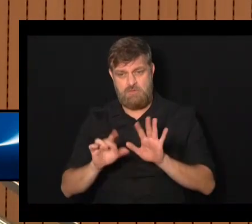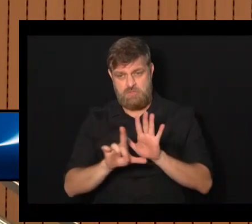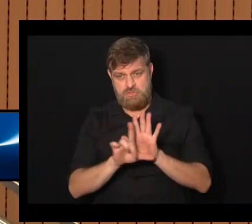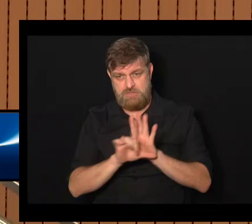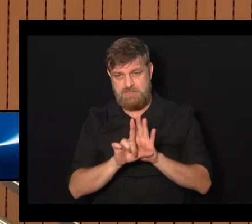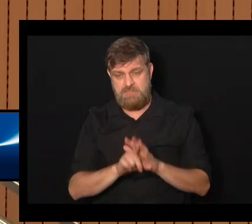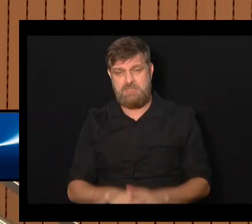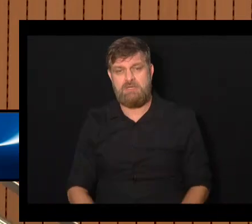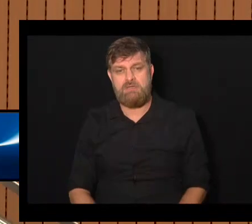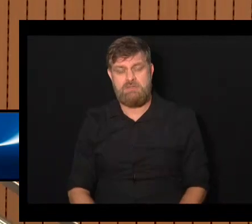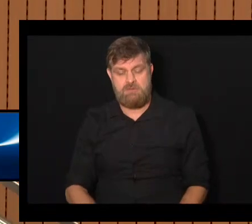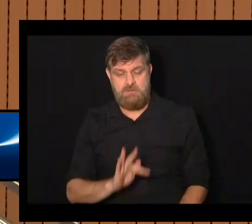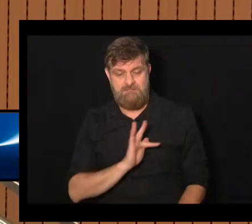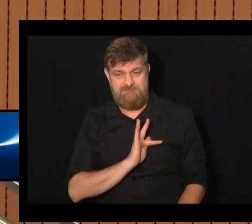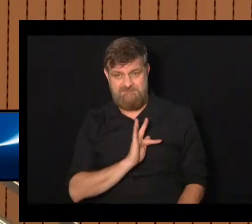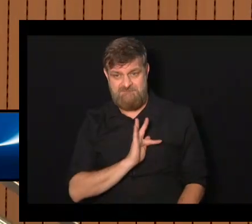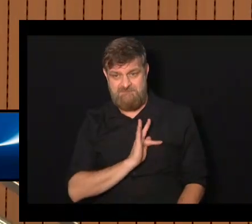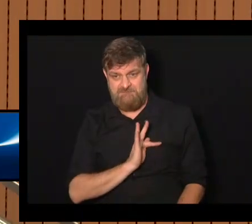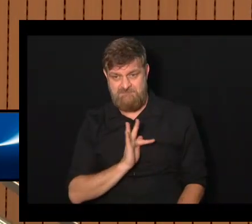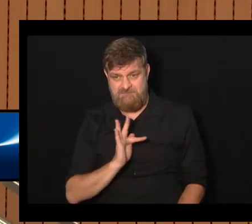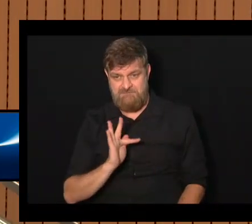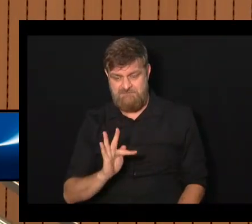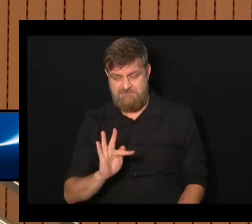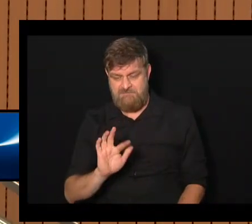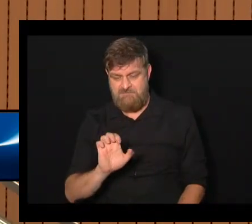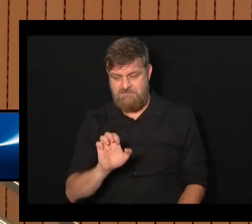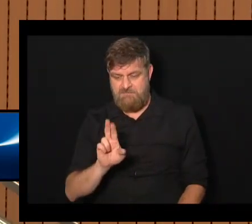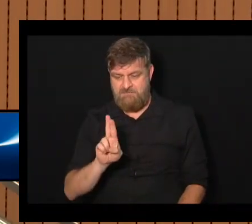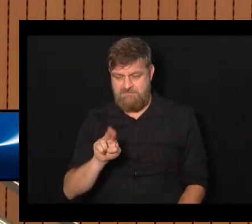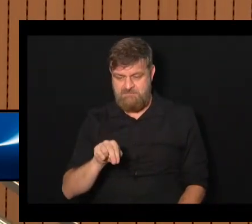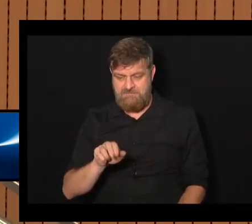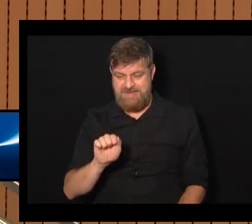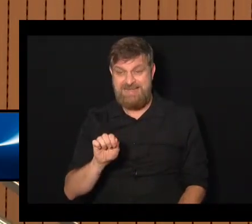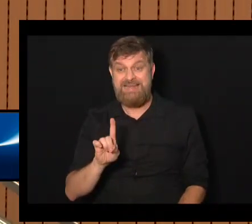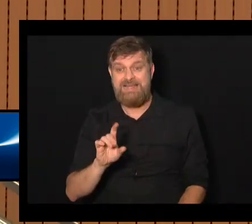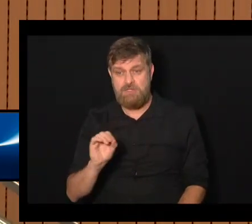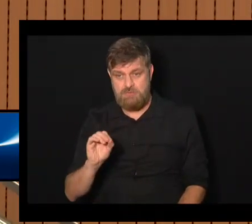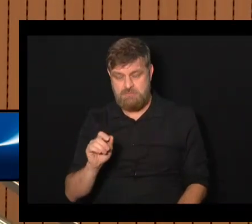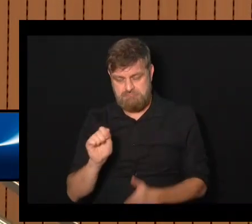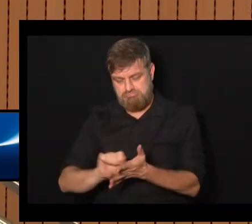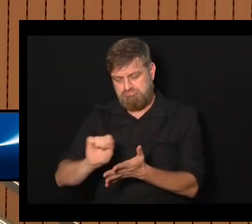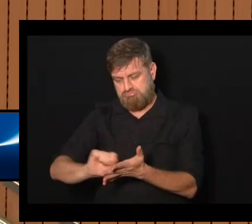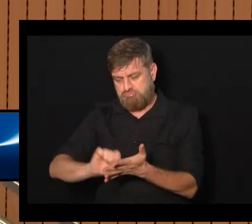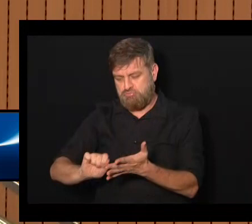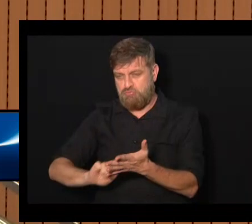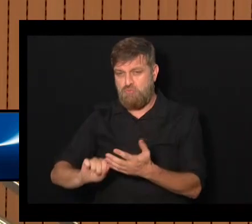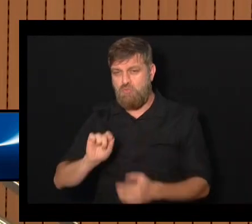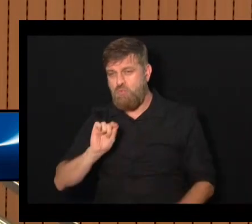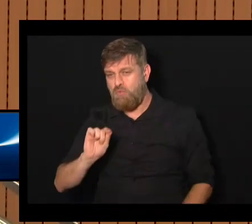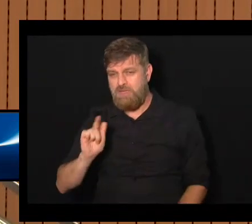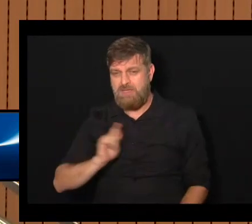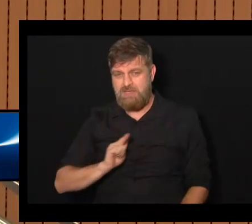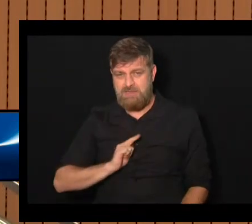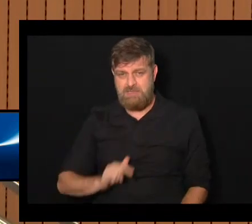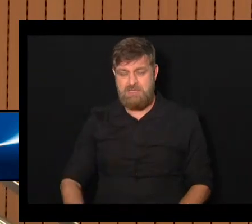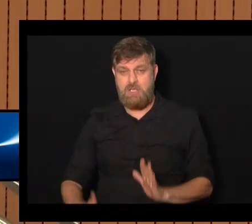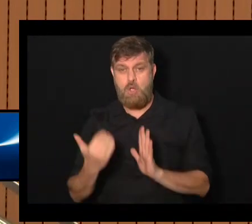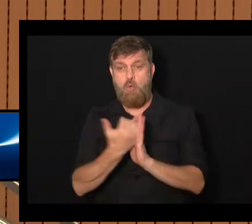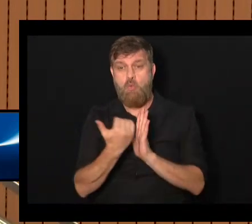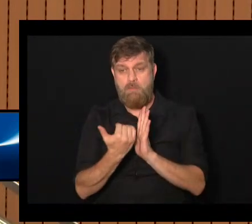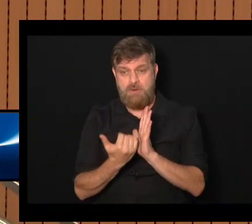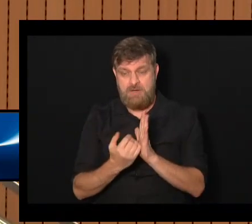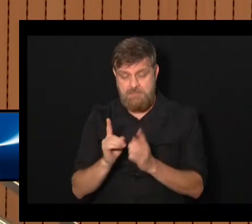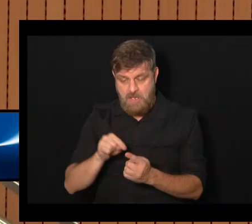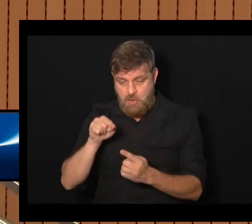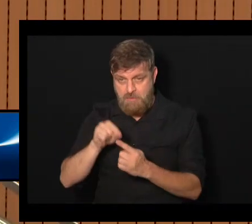do pastor Fernando Mendes, vereador pastor Fernando Mendes, que institui o programa de